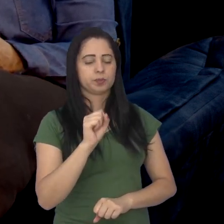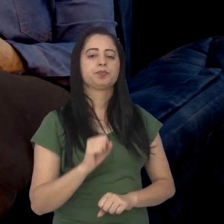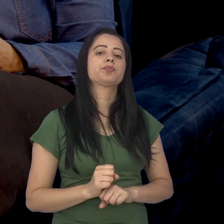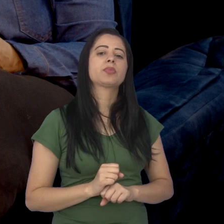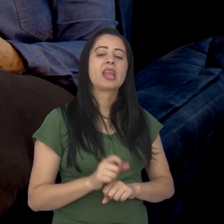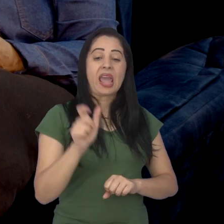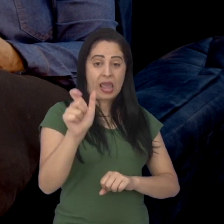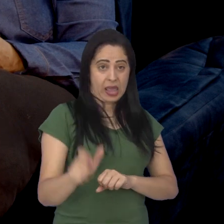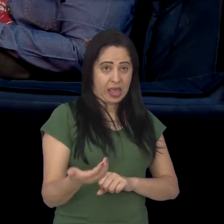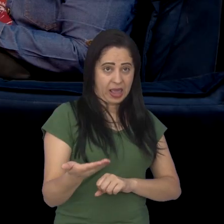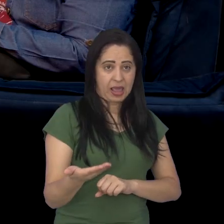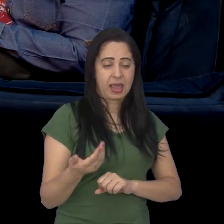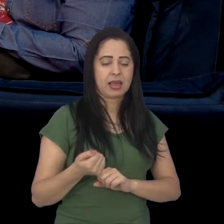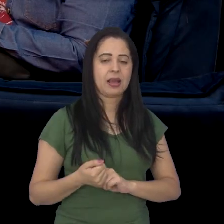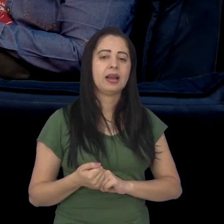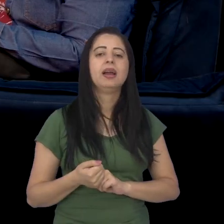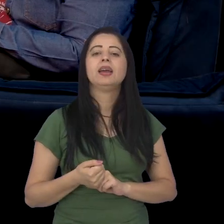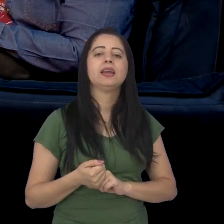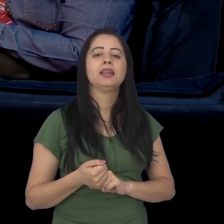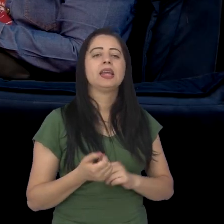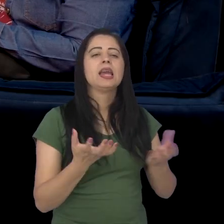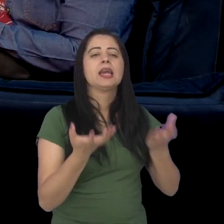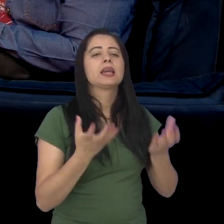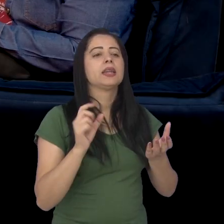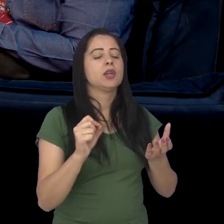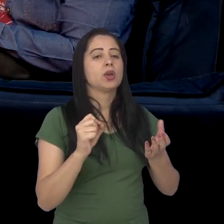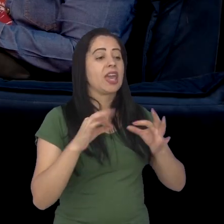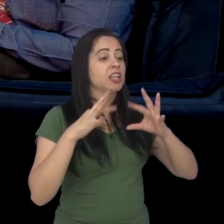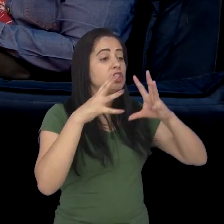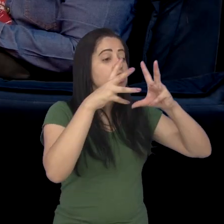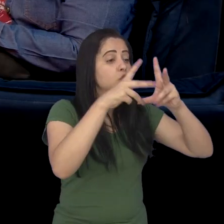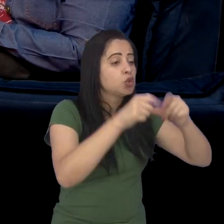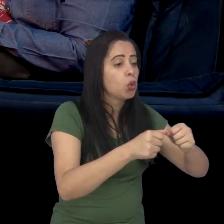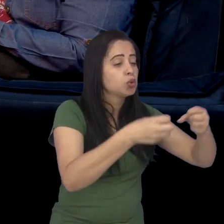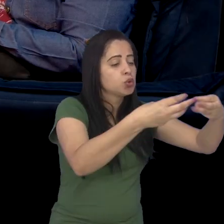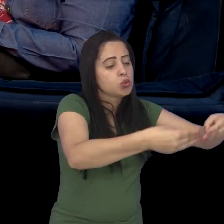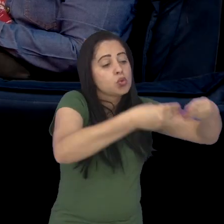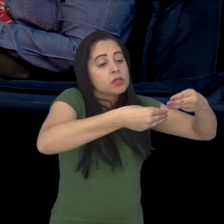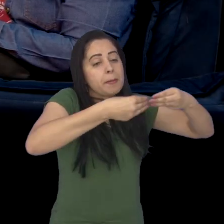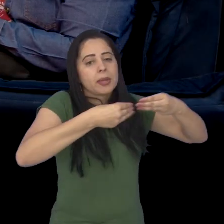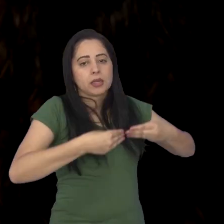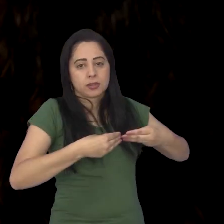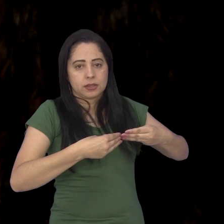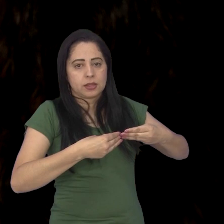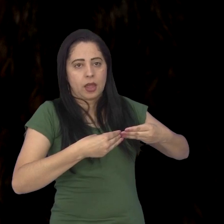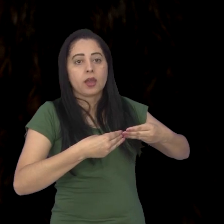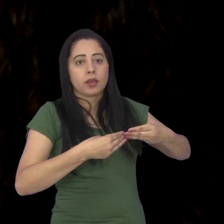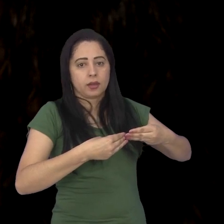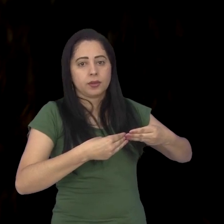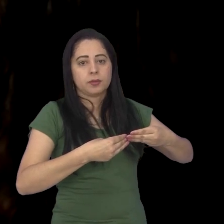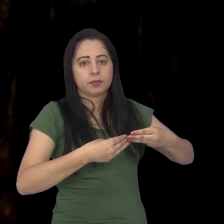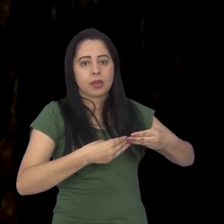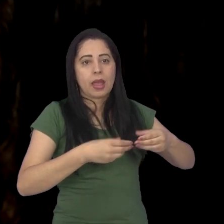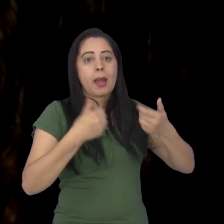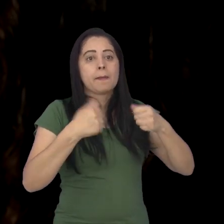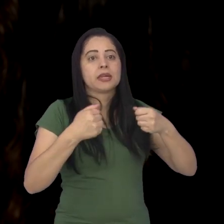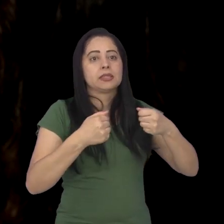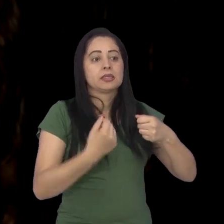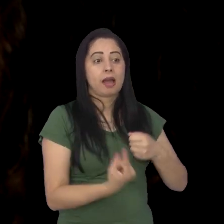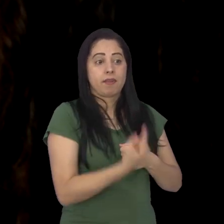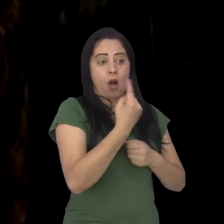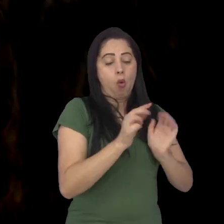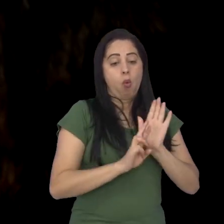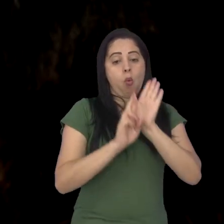a comissão para iniciar os trabalhos da urna, ele queria que todos os